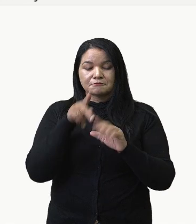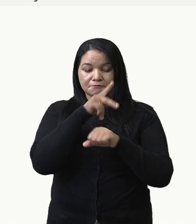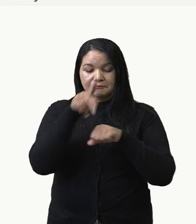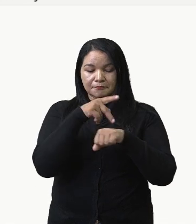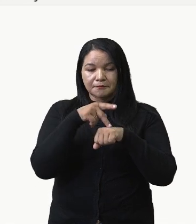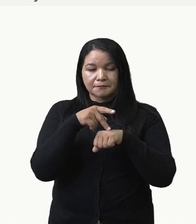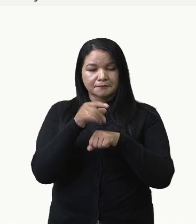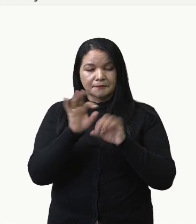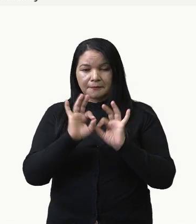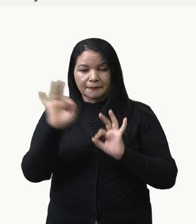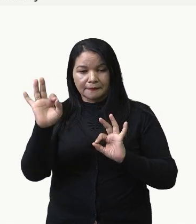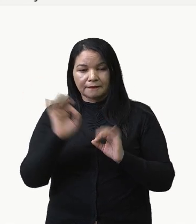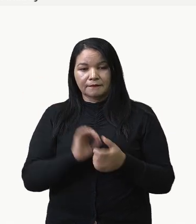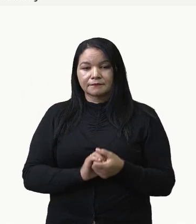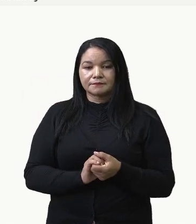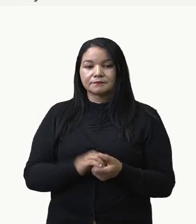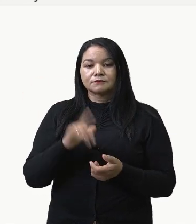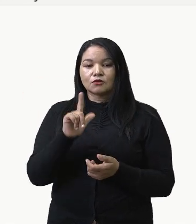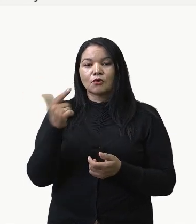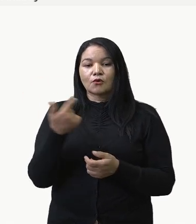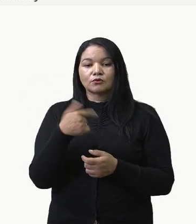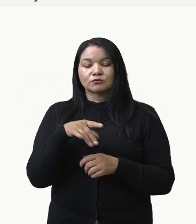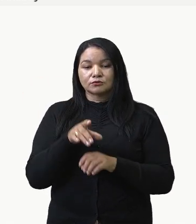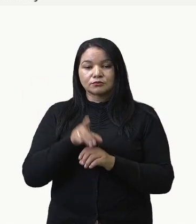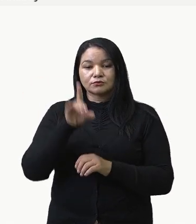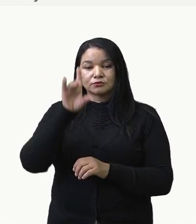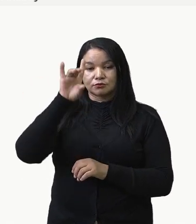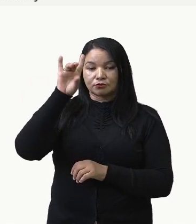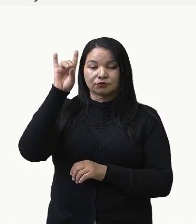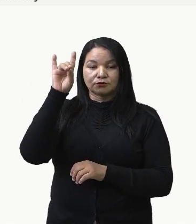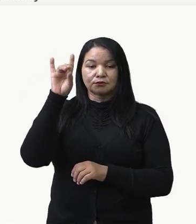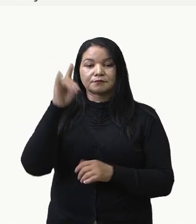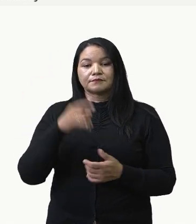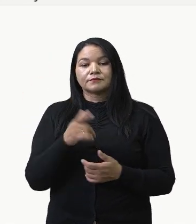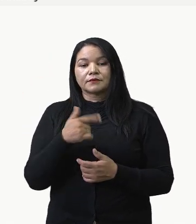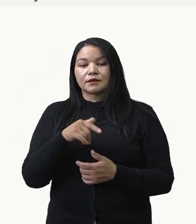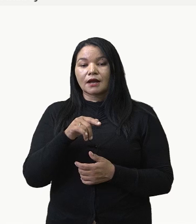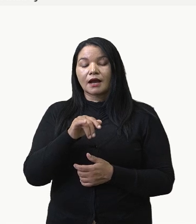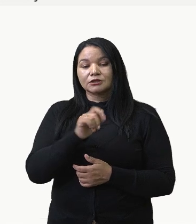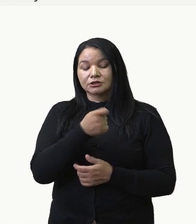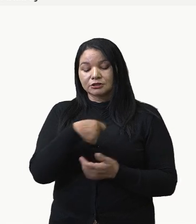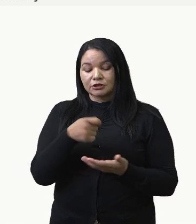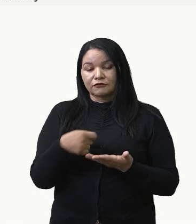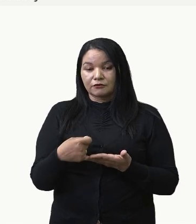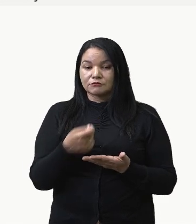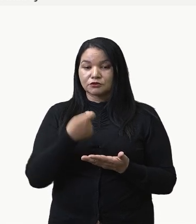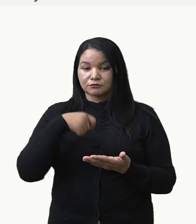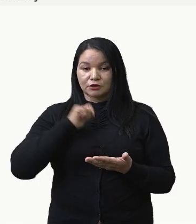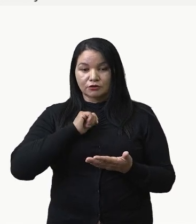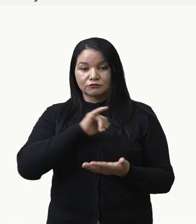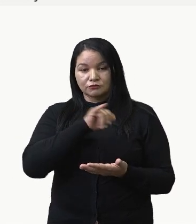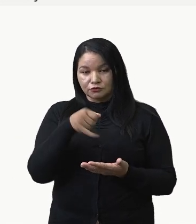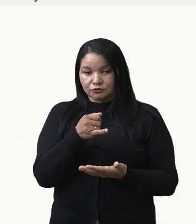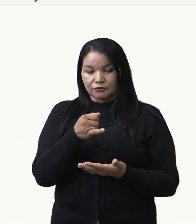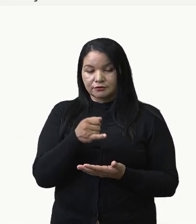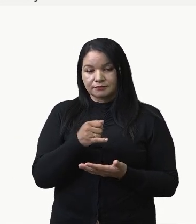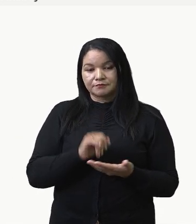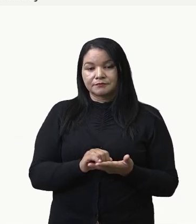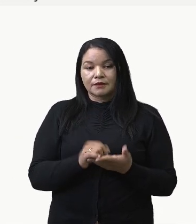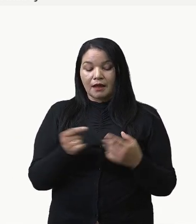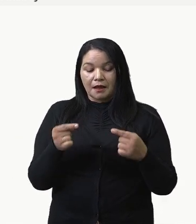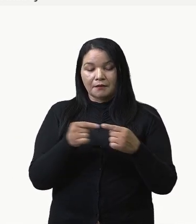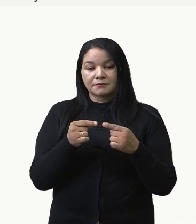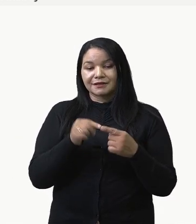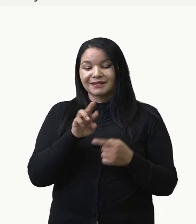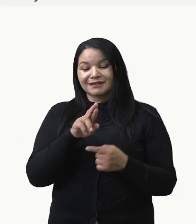bastante longe jirafa né escrevemos com J mas o J no espanhol se pronuncia como rfa